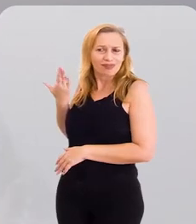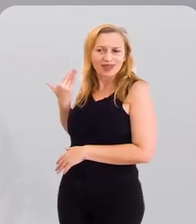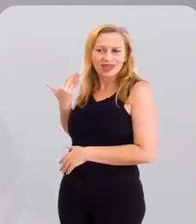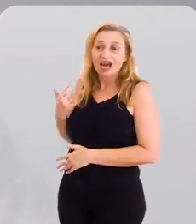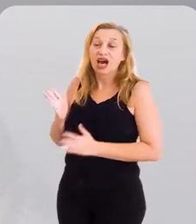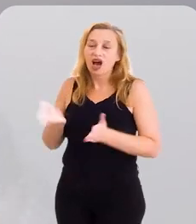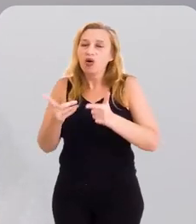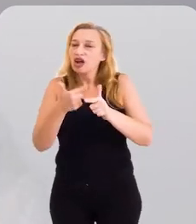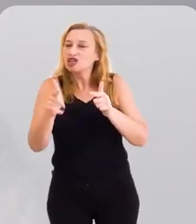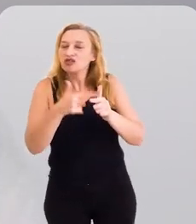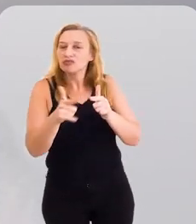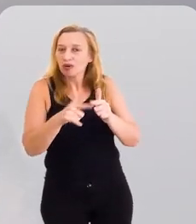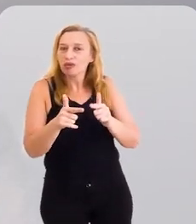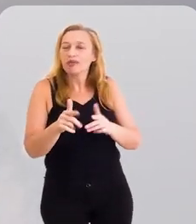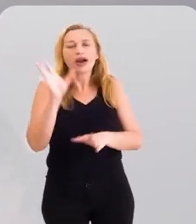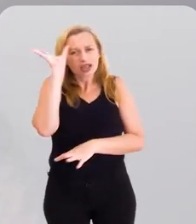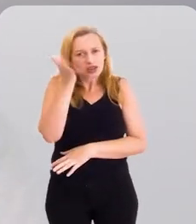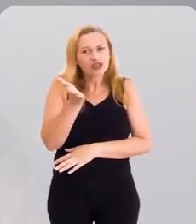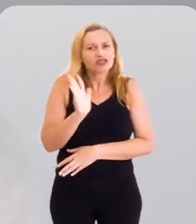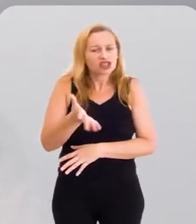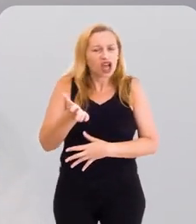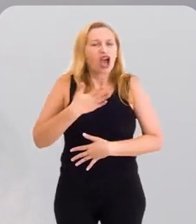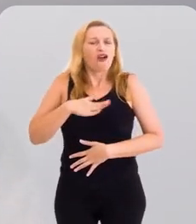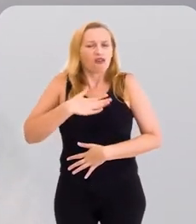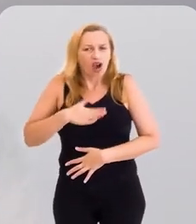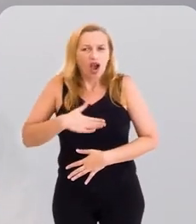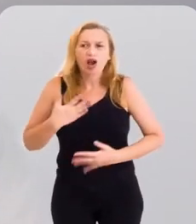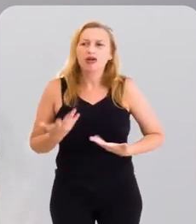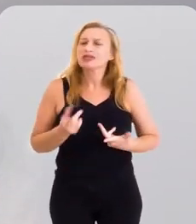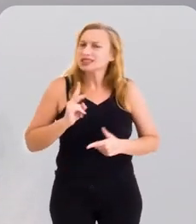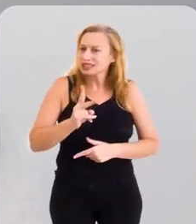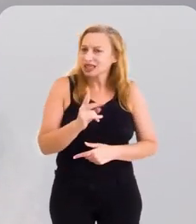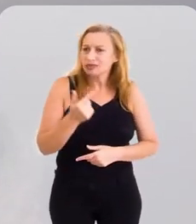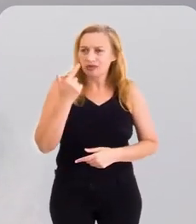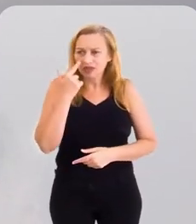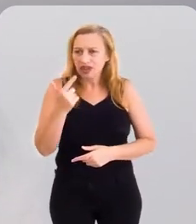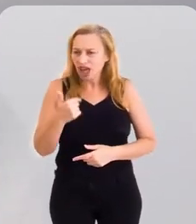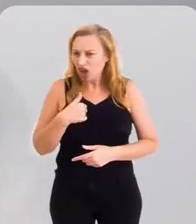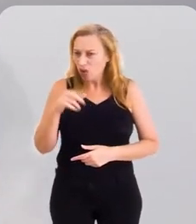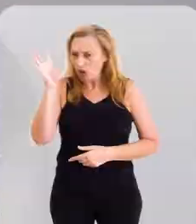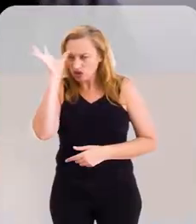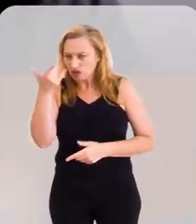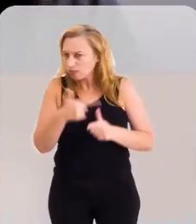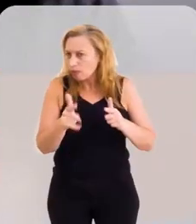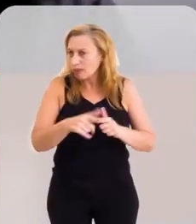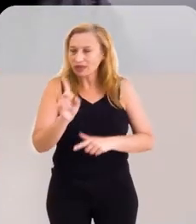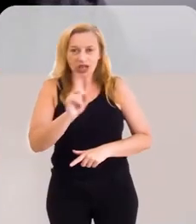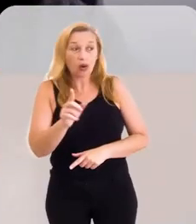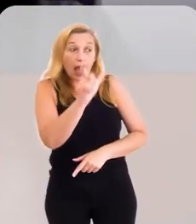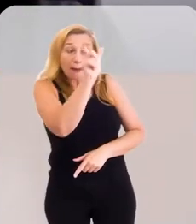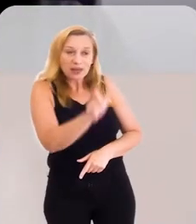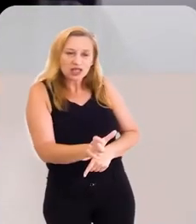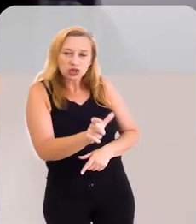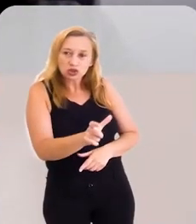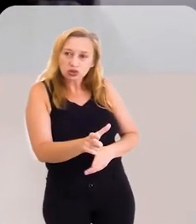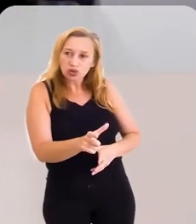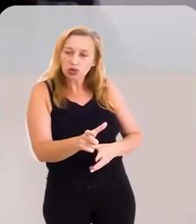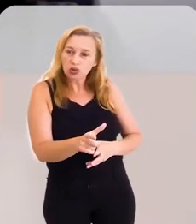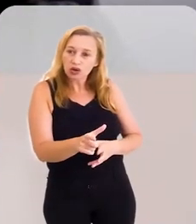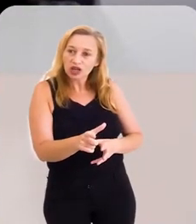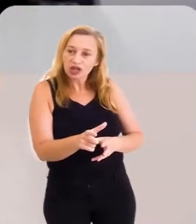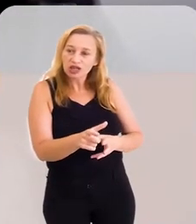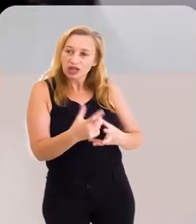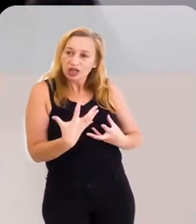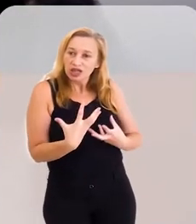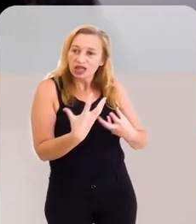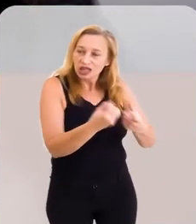tinha antes, estou resolvendo problemas com essas chaves que você está dando, sempre considerando isso, não sou eu que resolvo o problema. É a pessoa